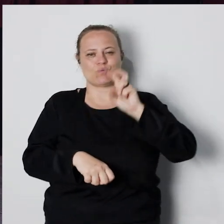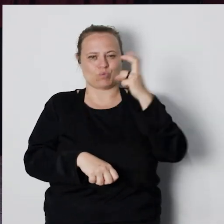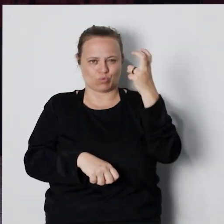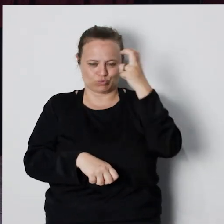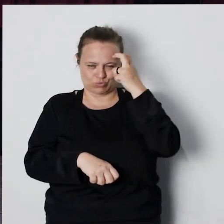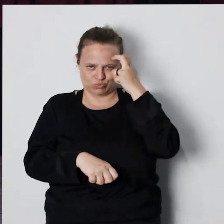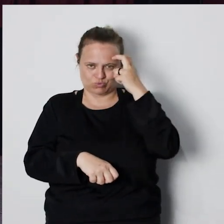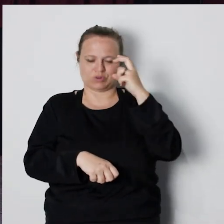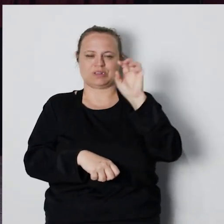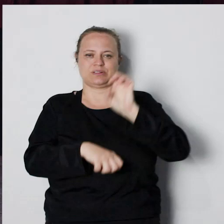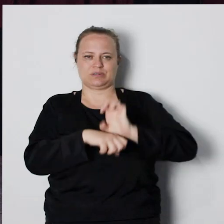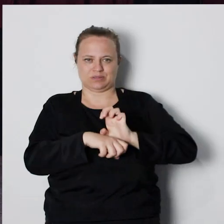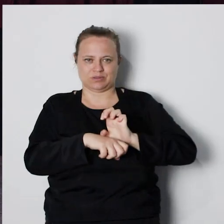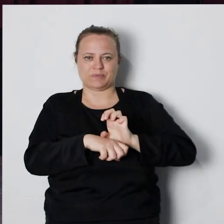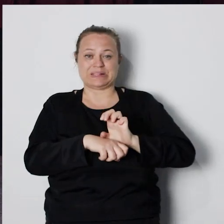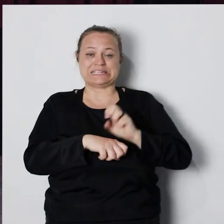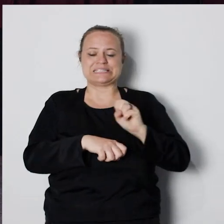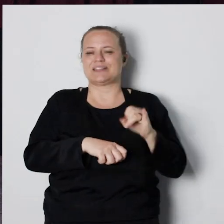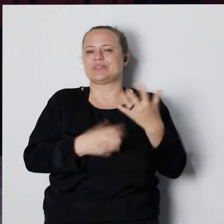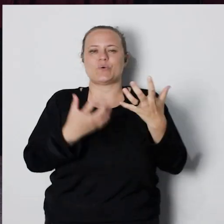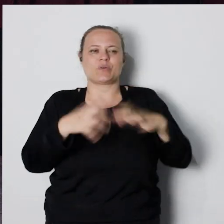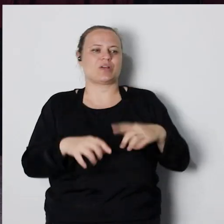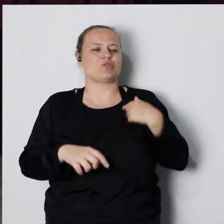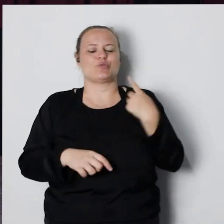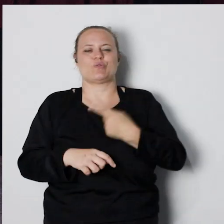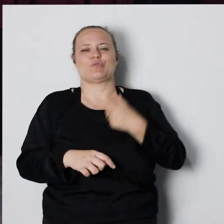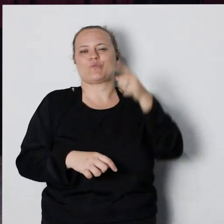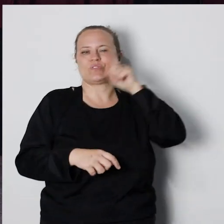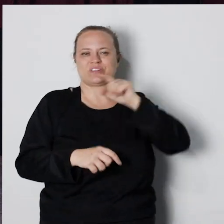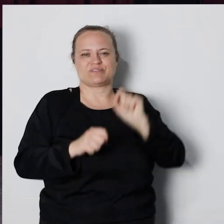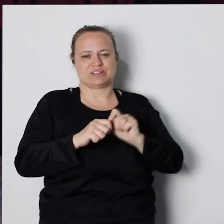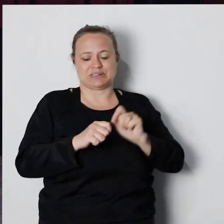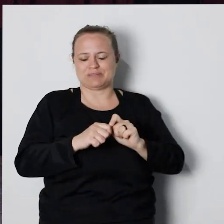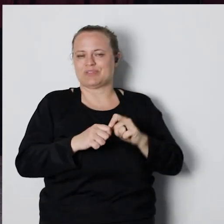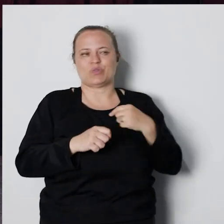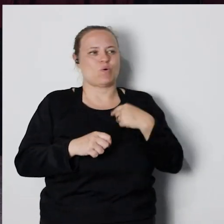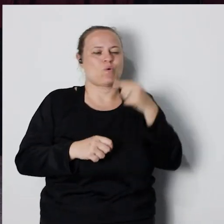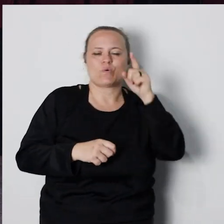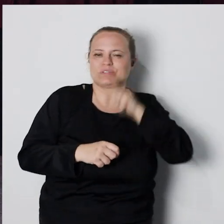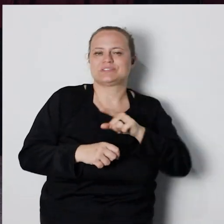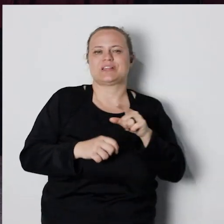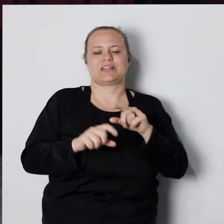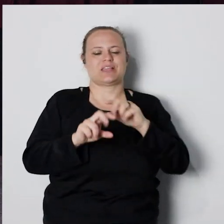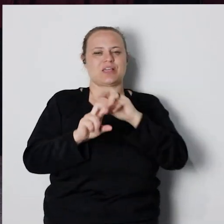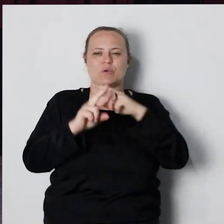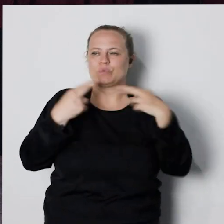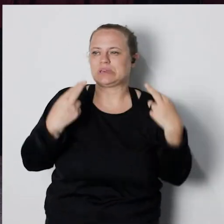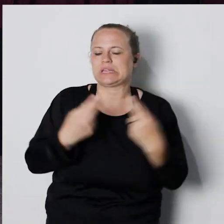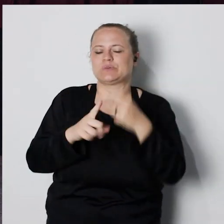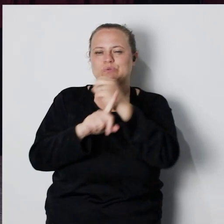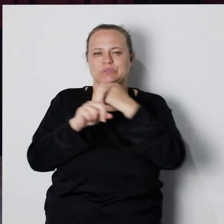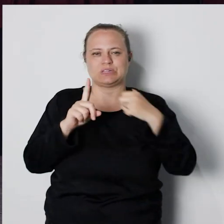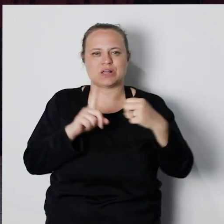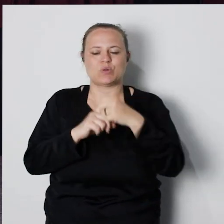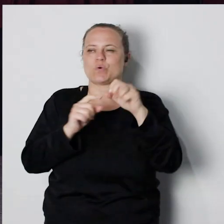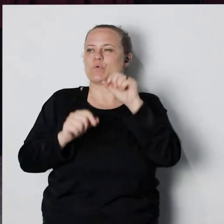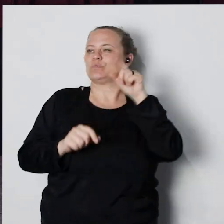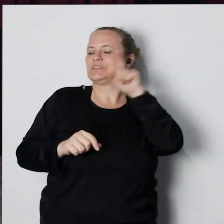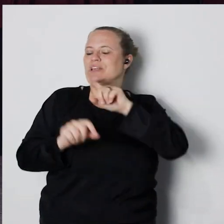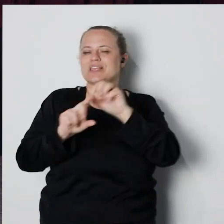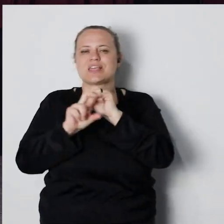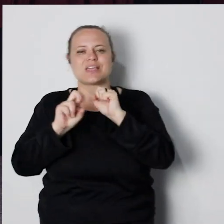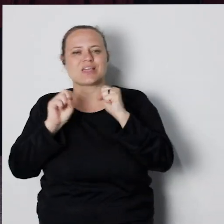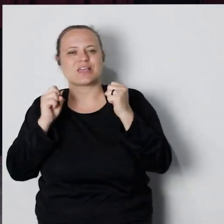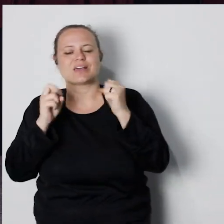pública. Quem coordenava a construção do plano era o gestor municipal ou o gestor estadual de cultura. Se eles não